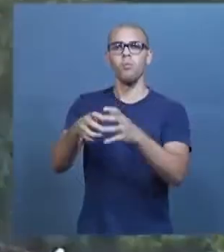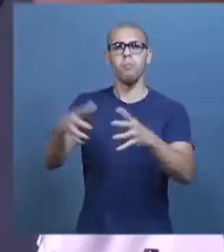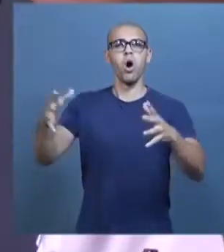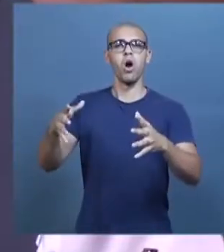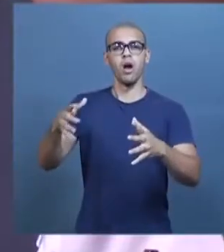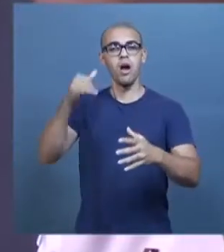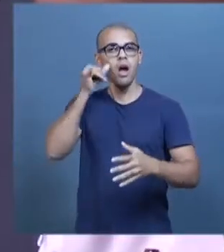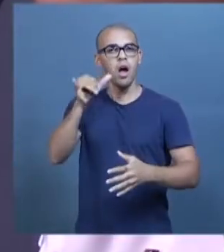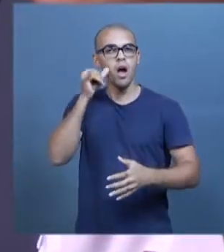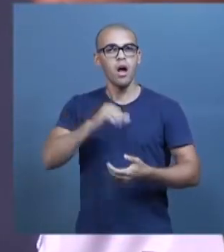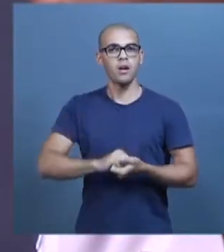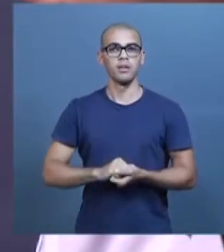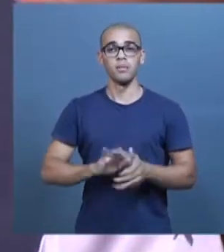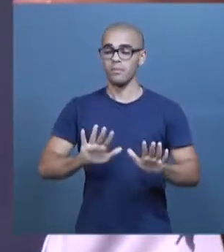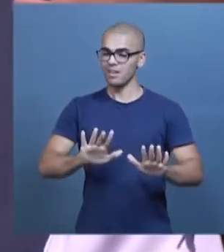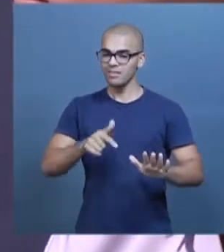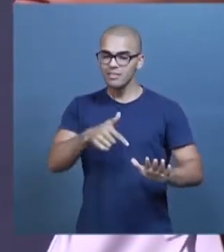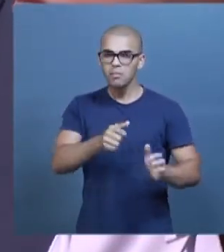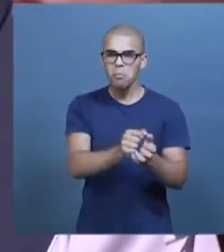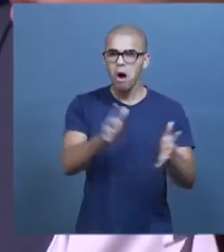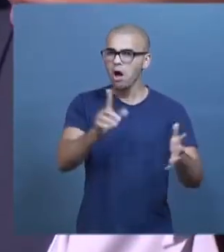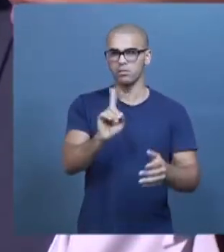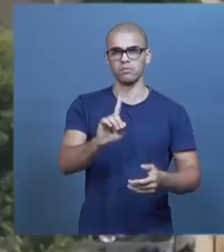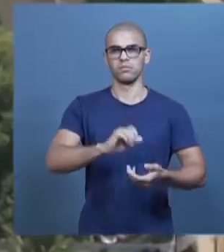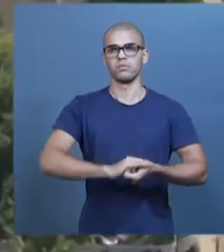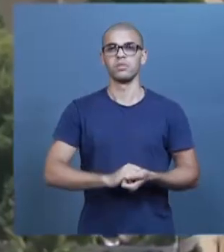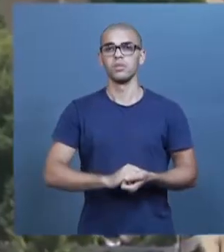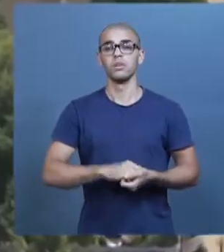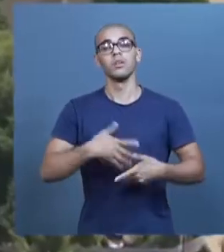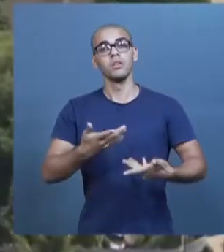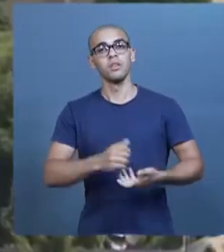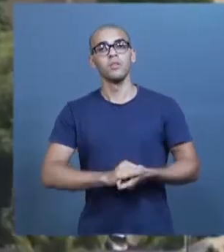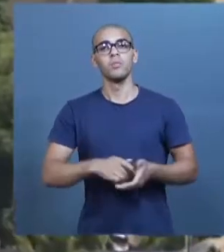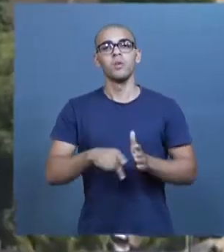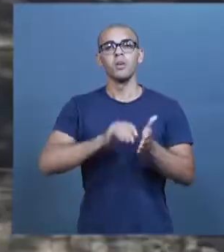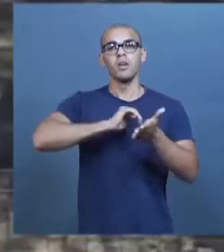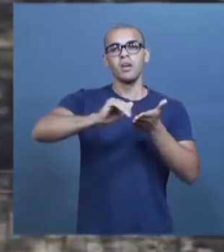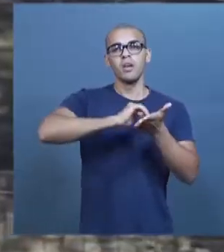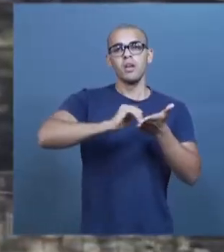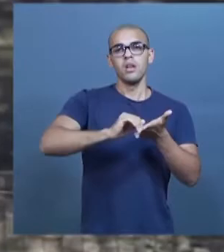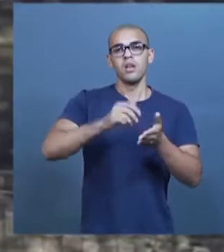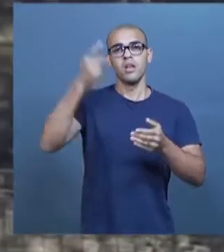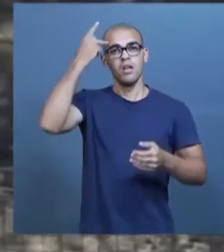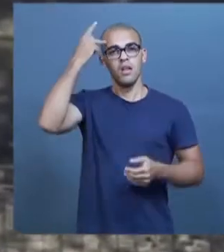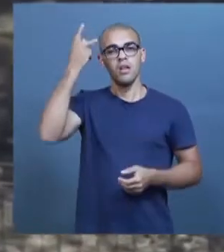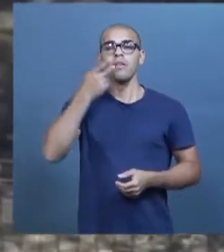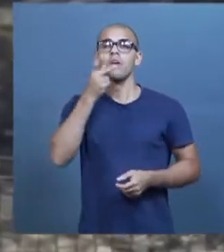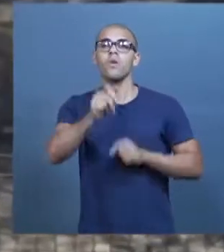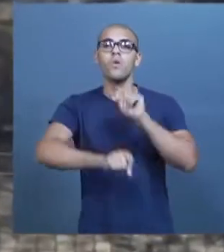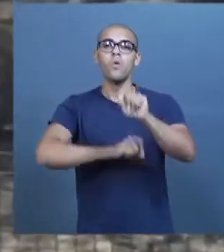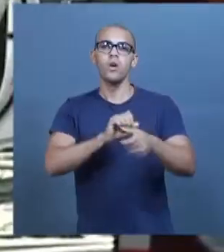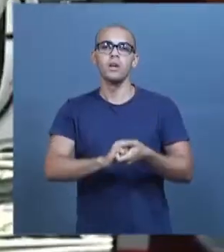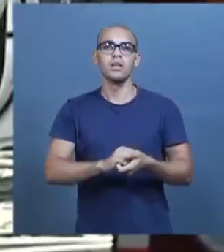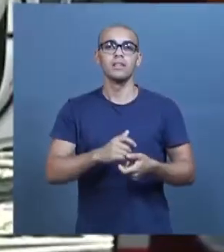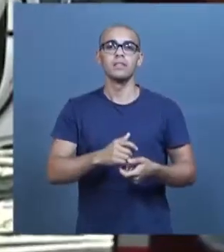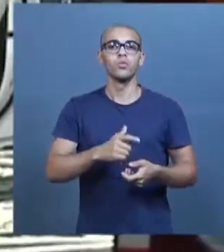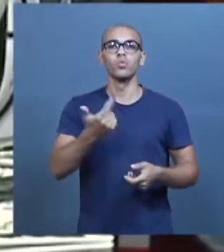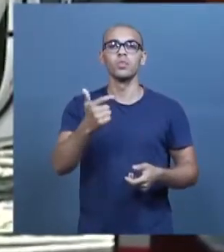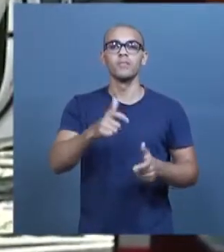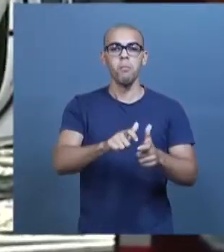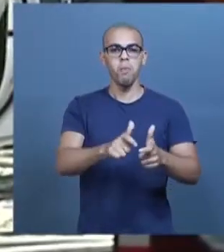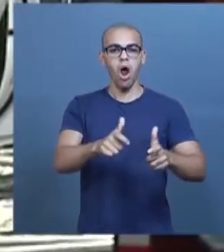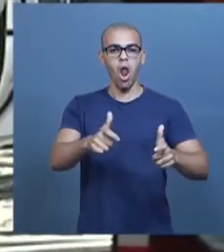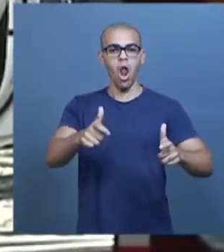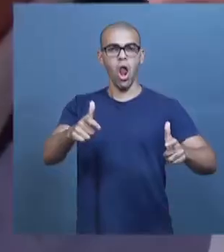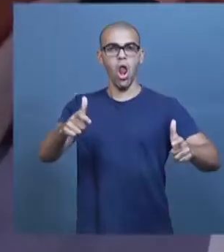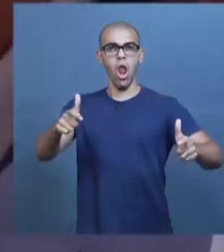explosivo. Segundo o secretário de Segurança Pública de São Paulo, o número de vítimas não foi maior porque eles foram impedidos de entrar numa